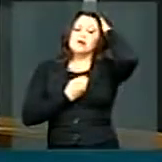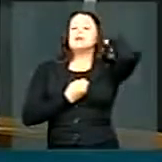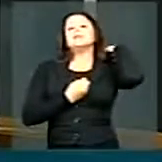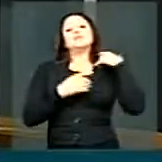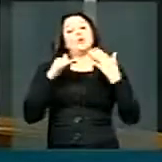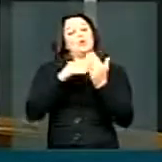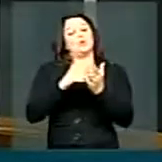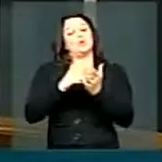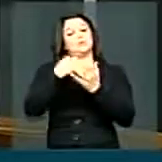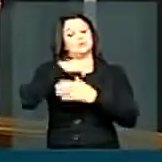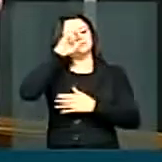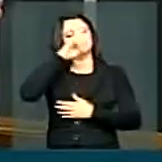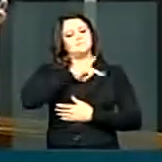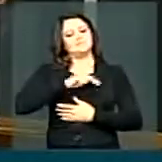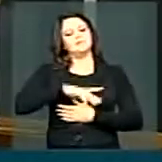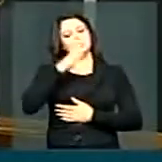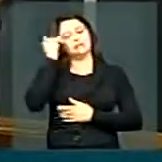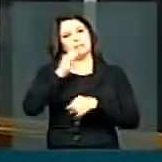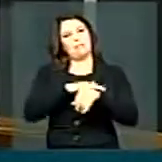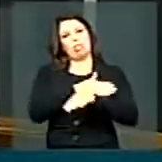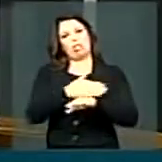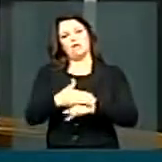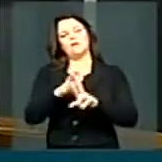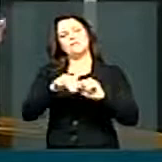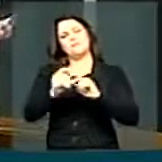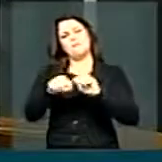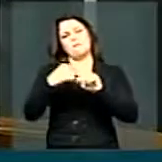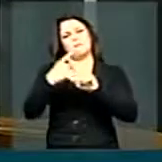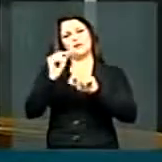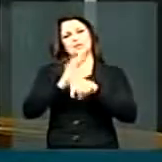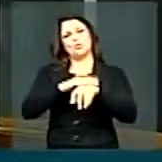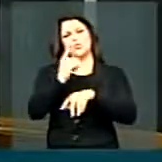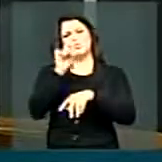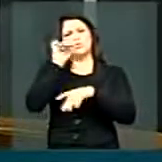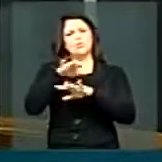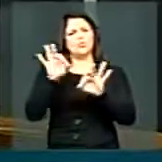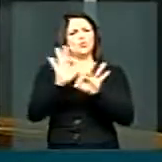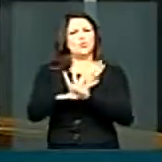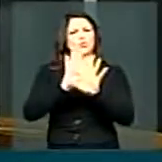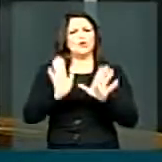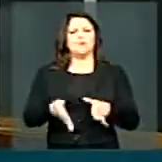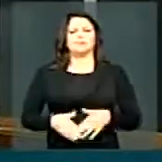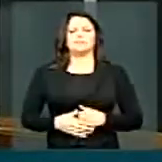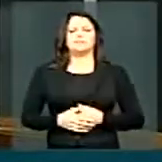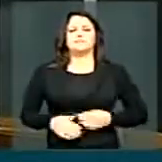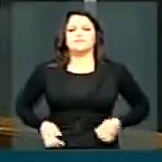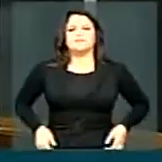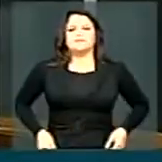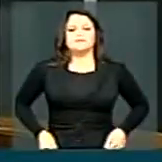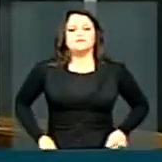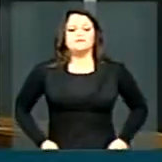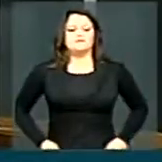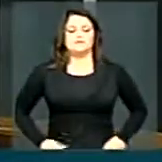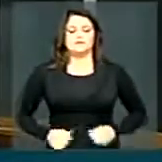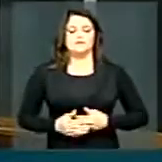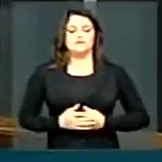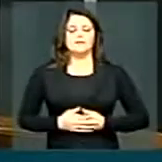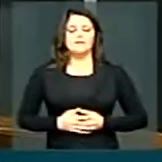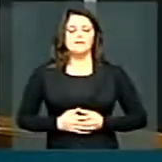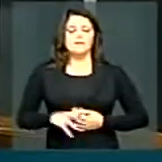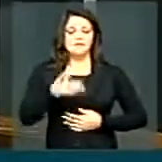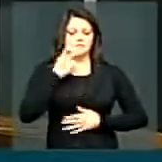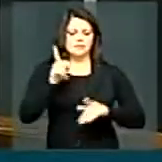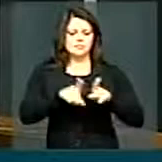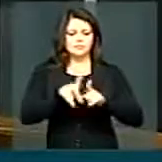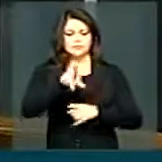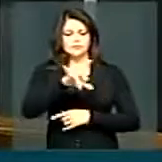último, presidente, eu sei que meu tempo está esgotando, pedirei a Vossa Excelência se puder me conceder mais um minuto, eu concluo. Muito obrigado. Para falar também